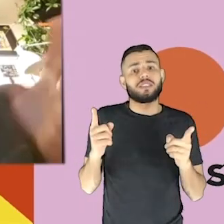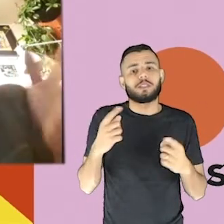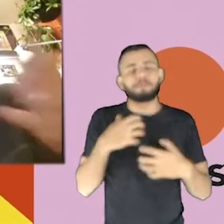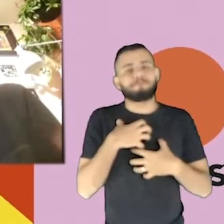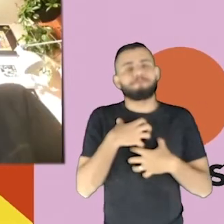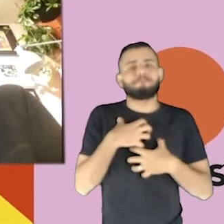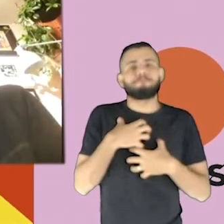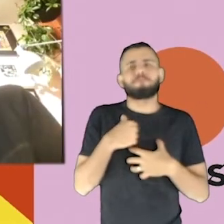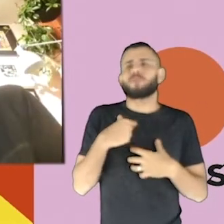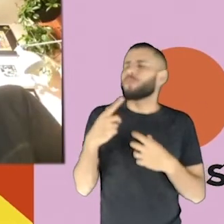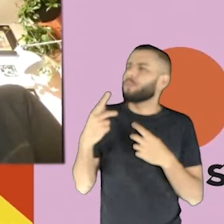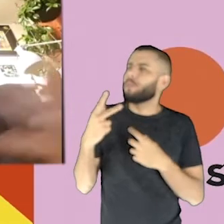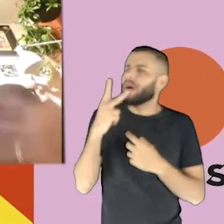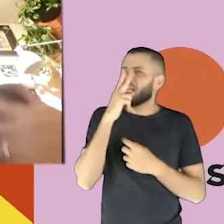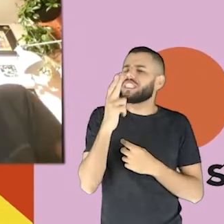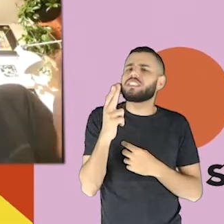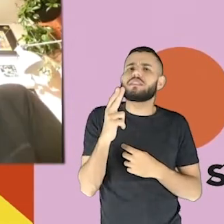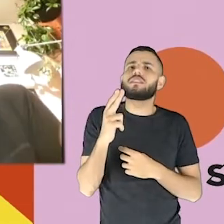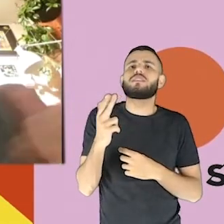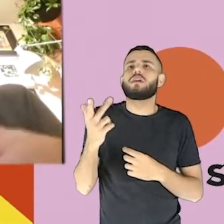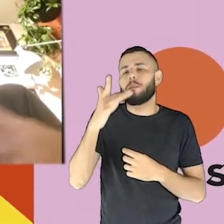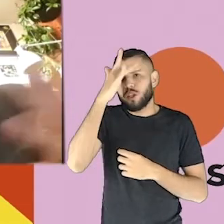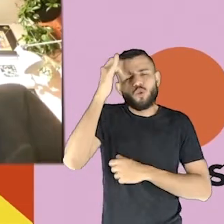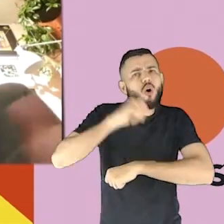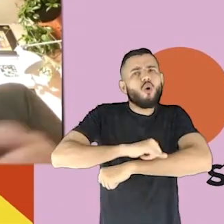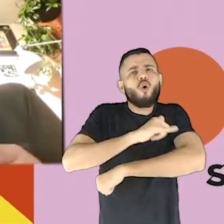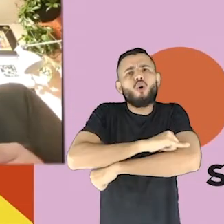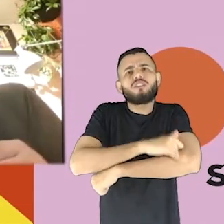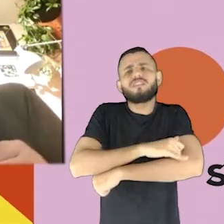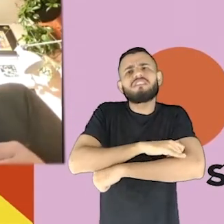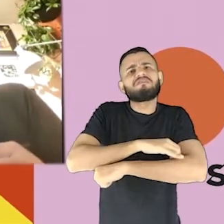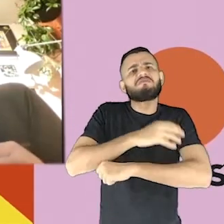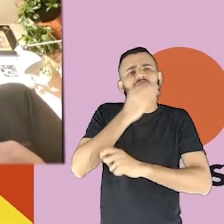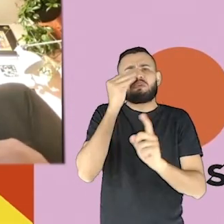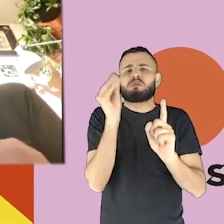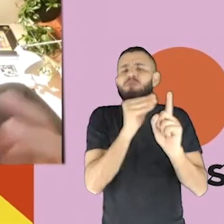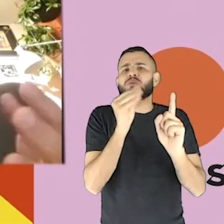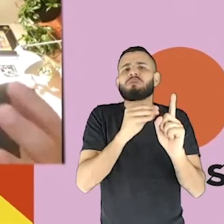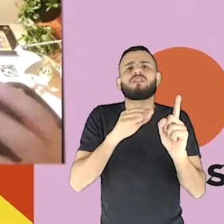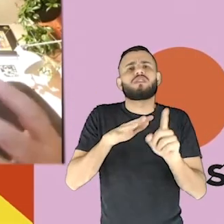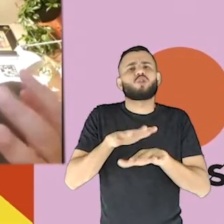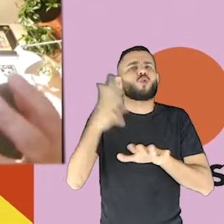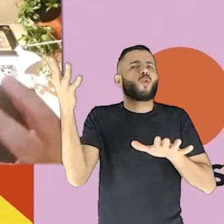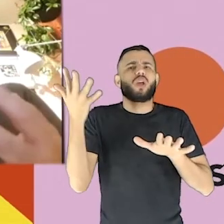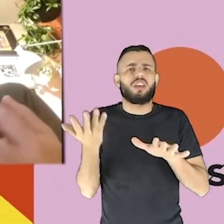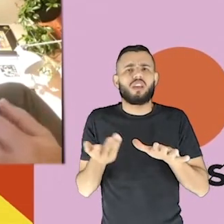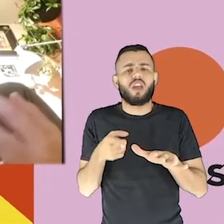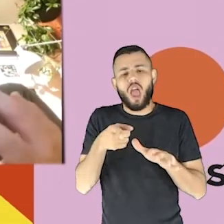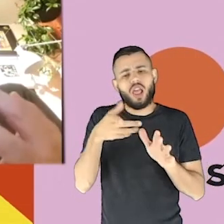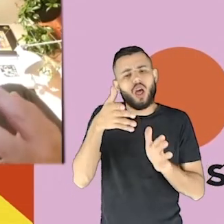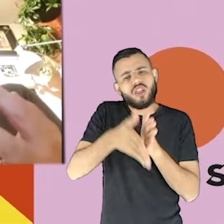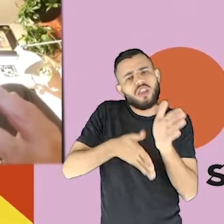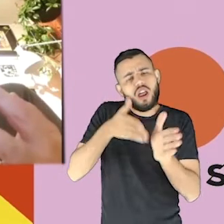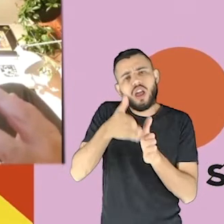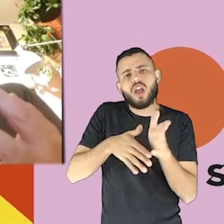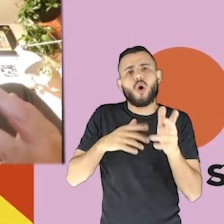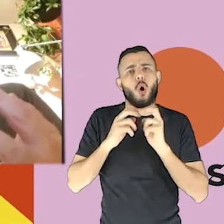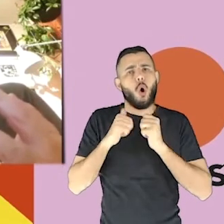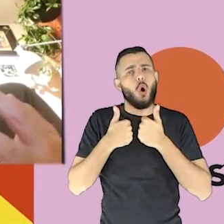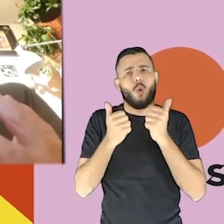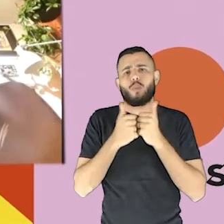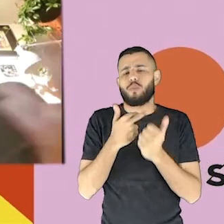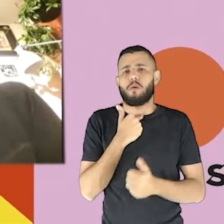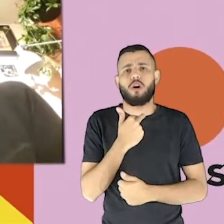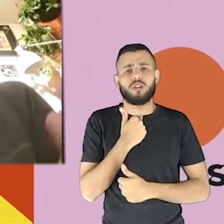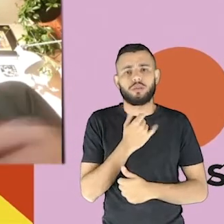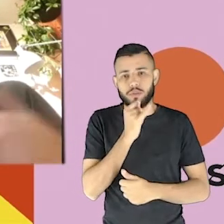A impressão que eu tenho é que é uma tentativa de invisibilizar cada vez mais a pessoa gorda, dela não poder pegar um ônibus, um trem, e